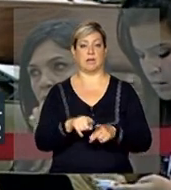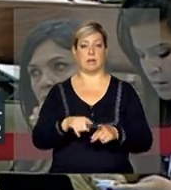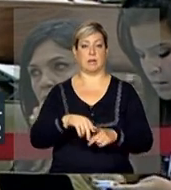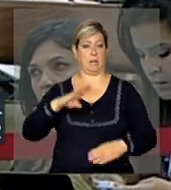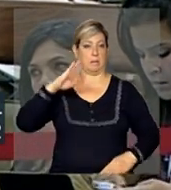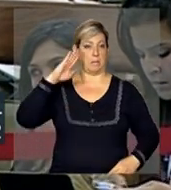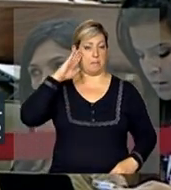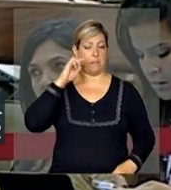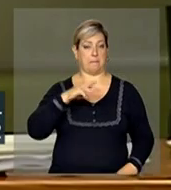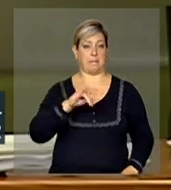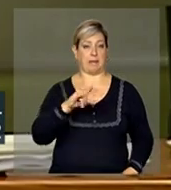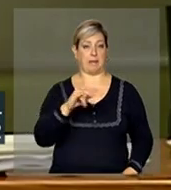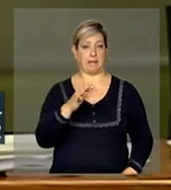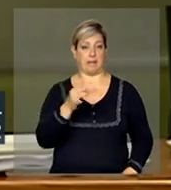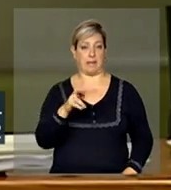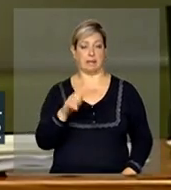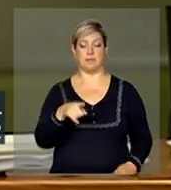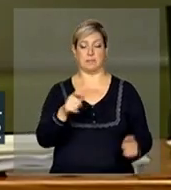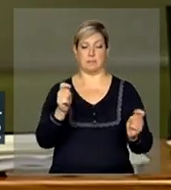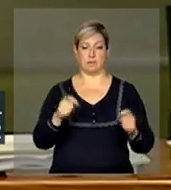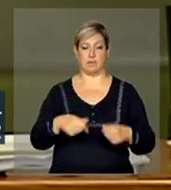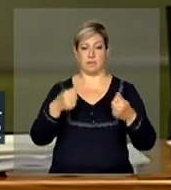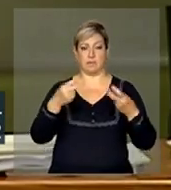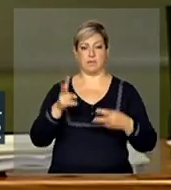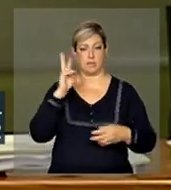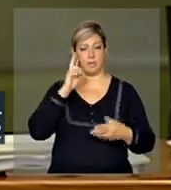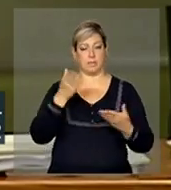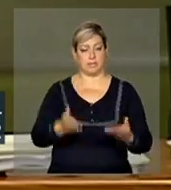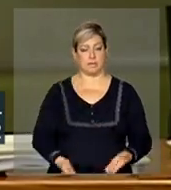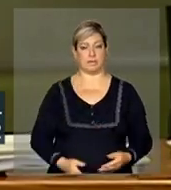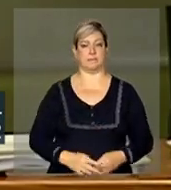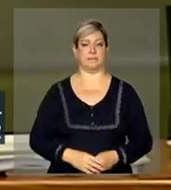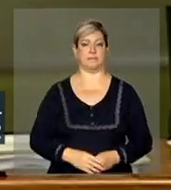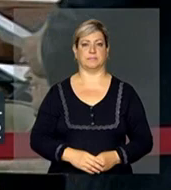Então, a senhora poderia comentar também um pouco sobre isso.